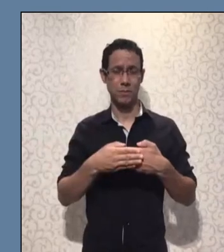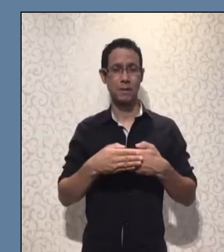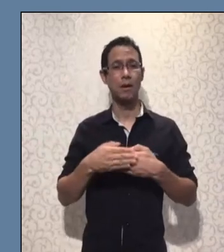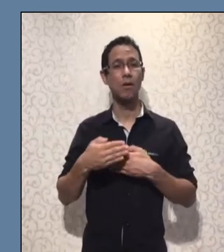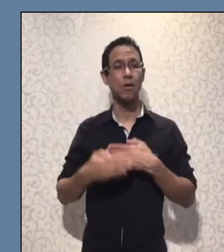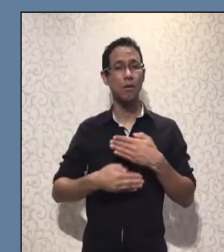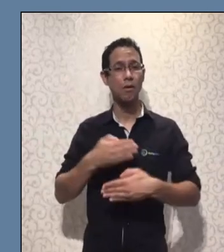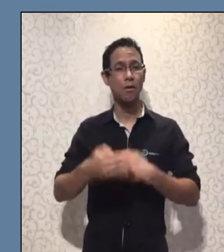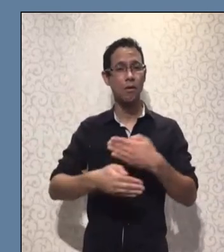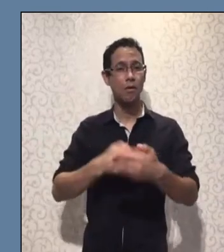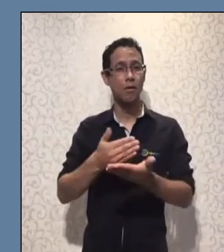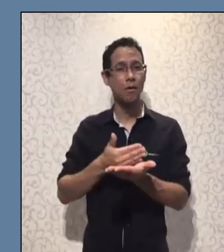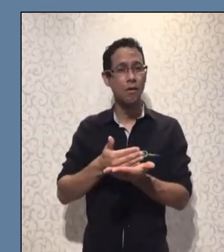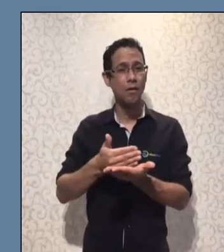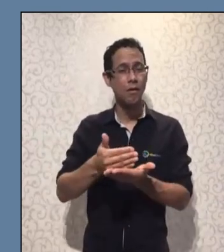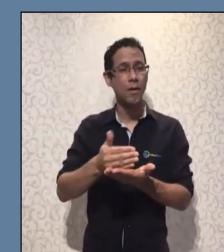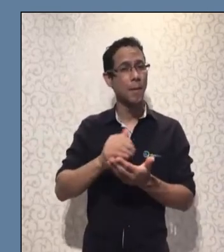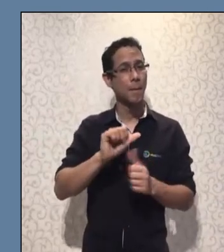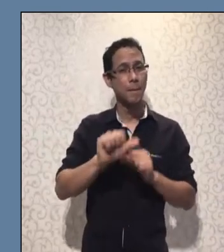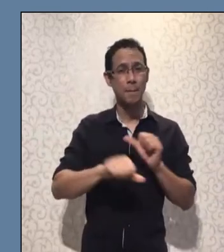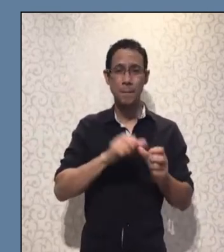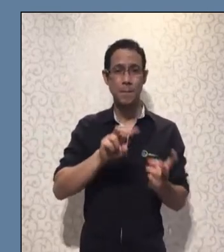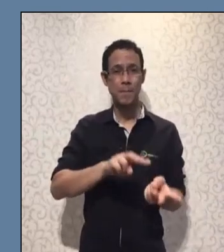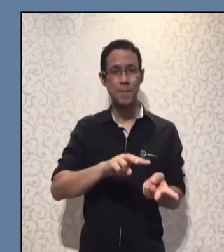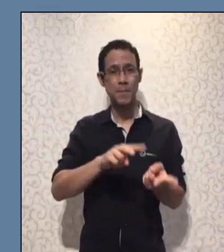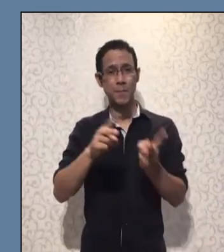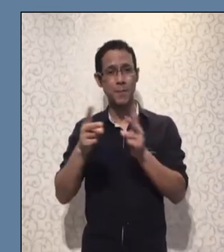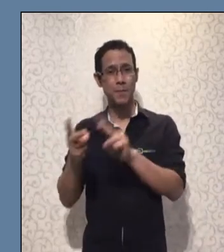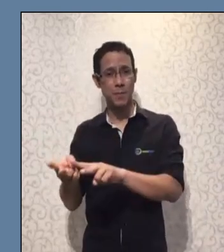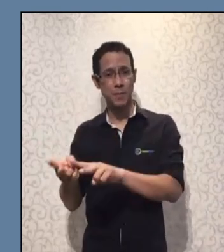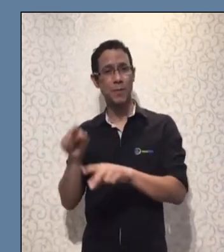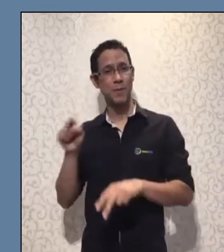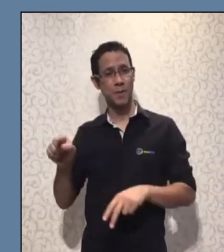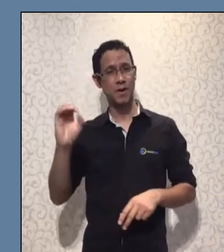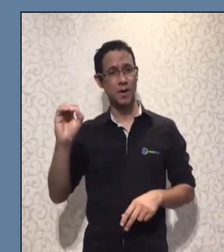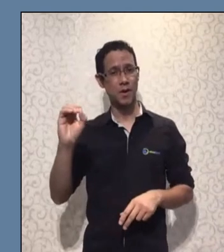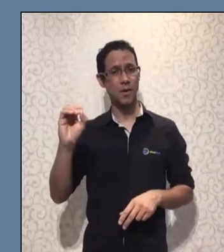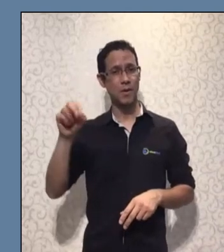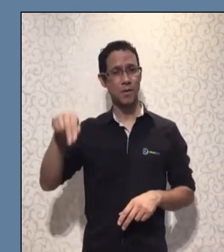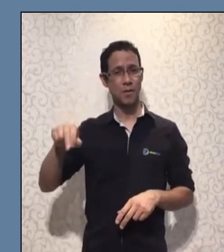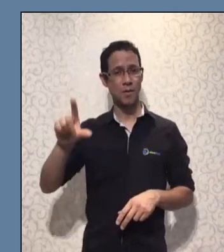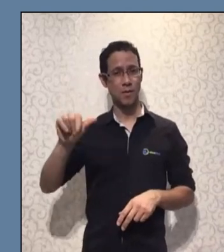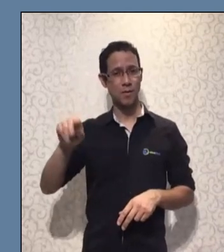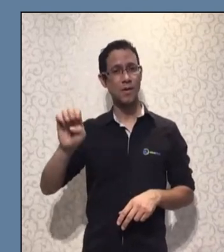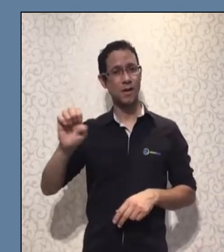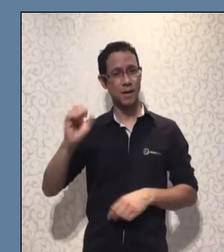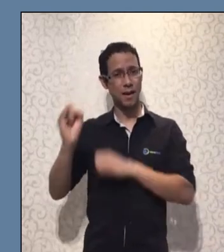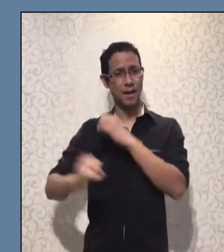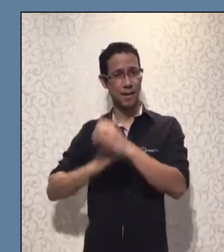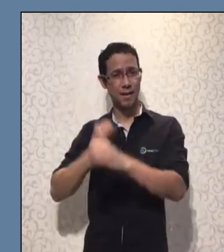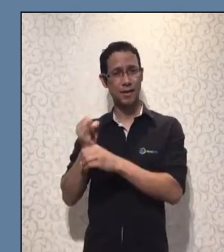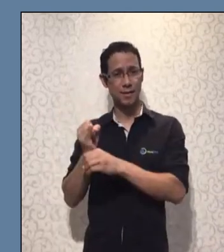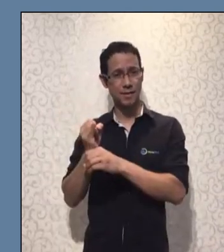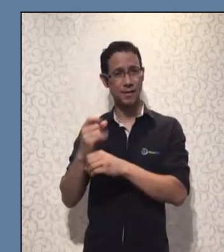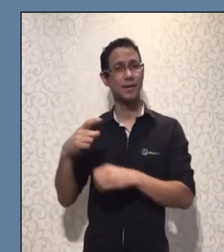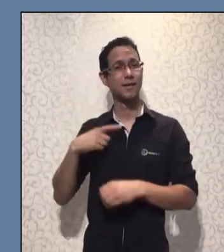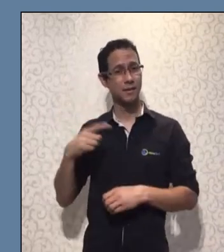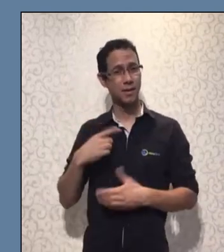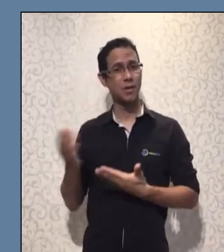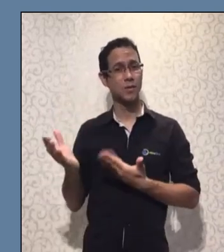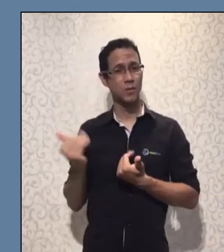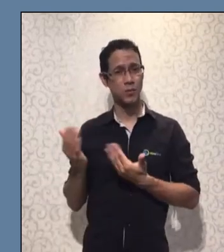do nosso banco de dados para uma base online, né, com acesso maior. Era um projeto de um jovem pesquisador da